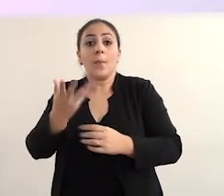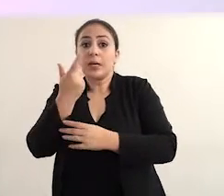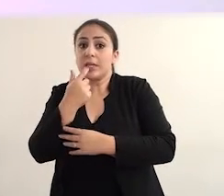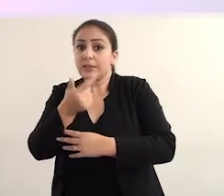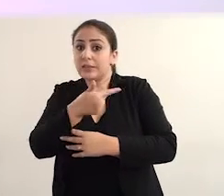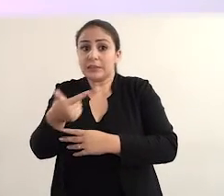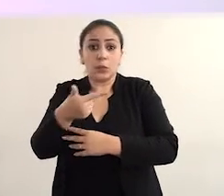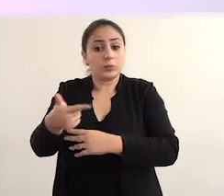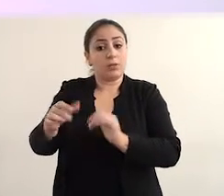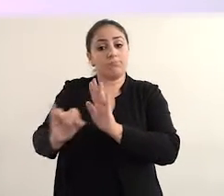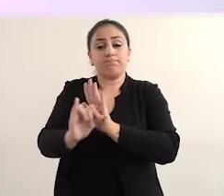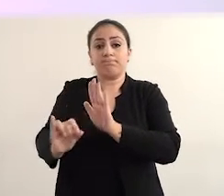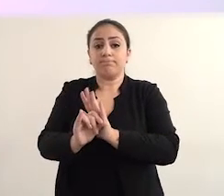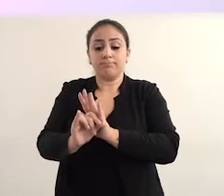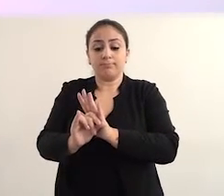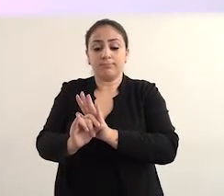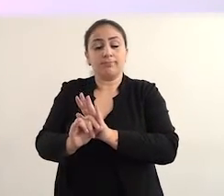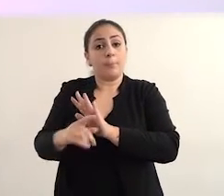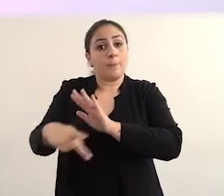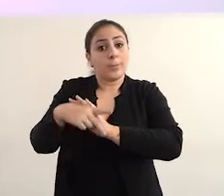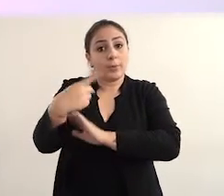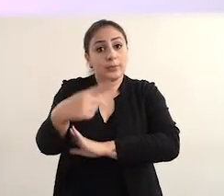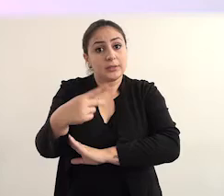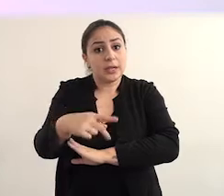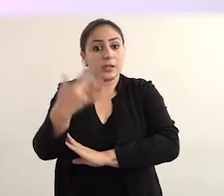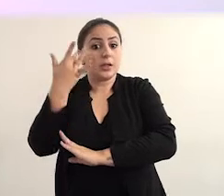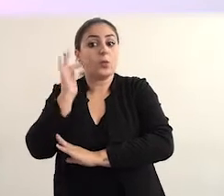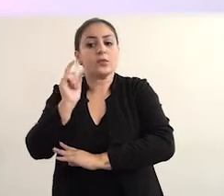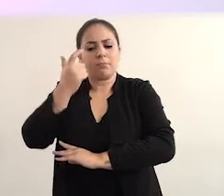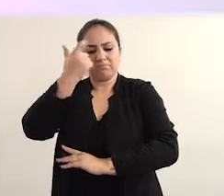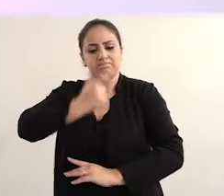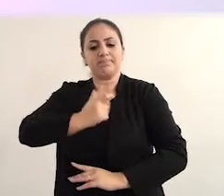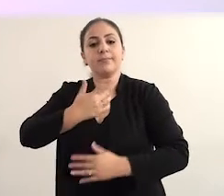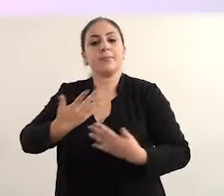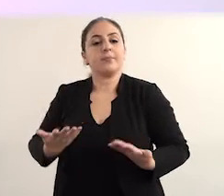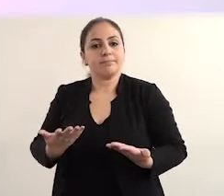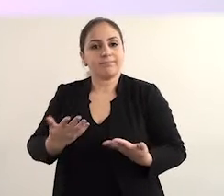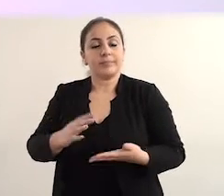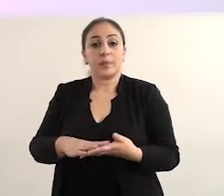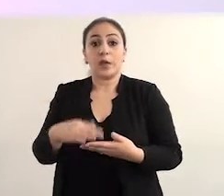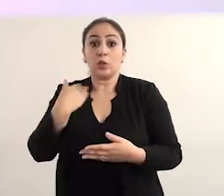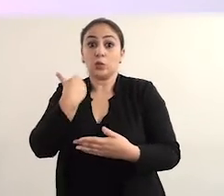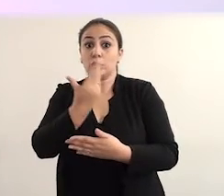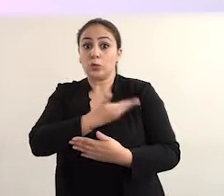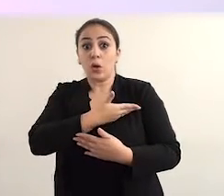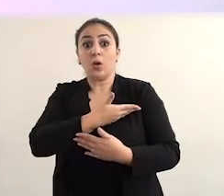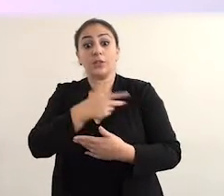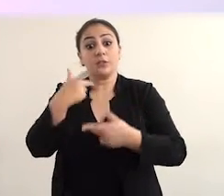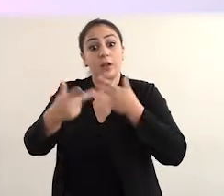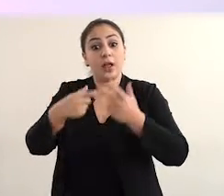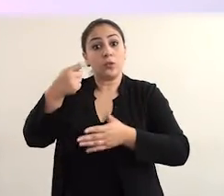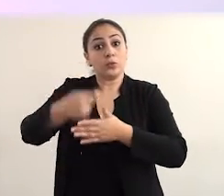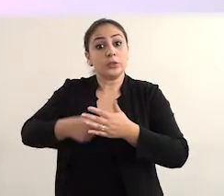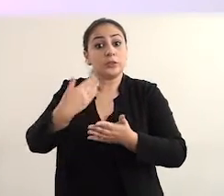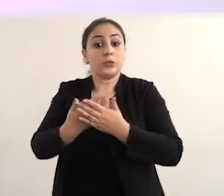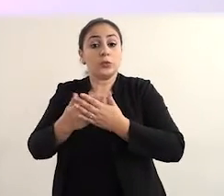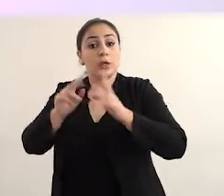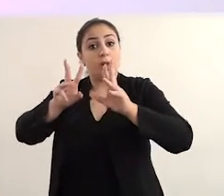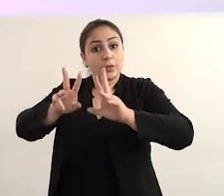não tem a identidade dela, ela não sabe quem ela é, né? A gente tem autores que estudam essa